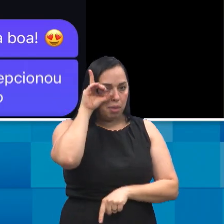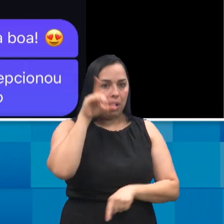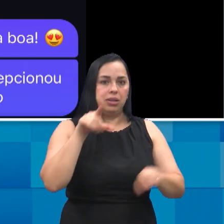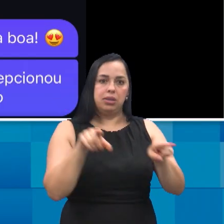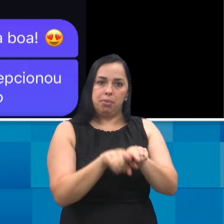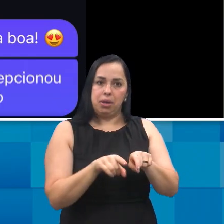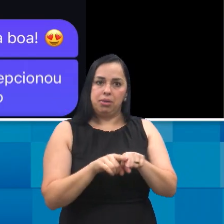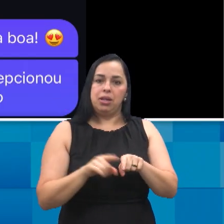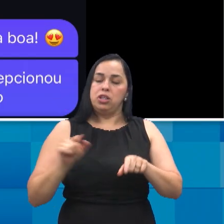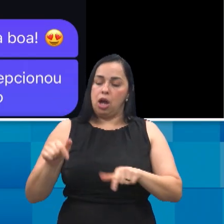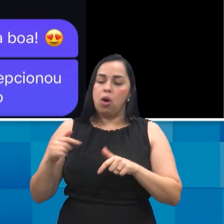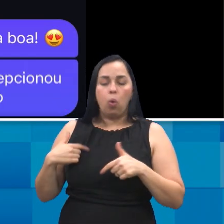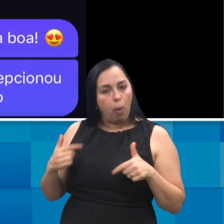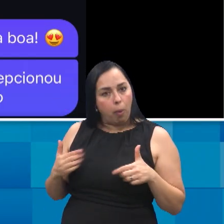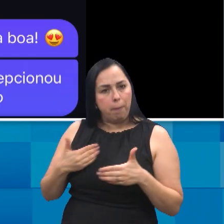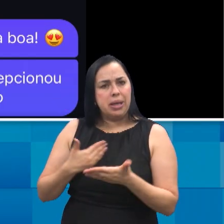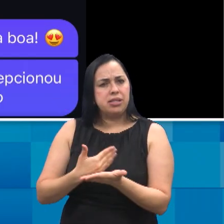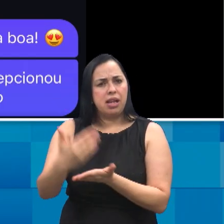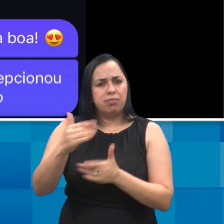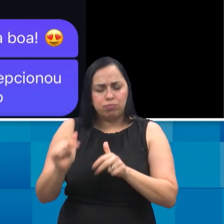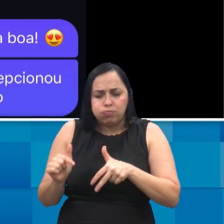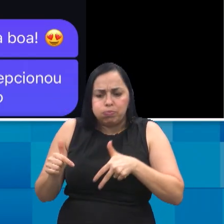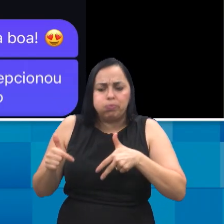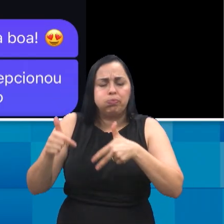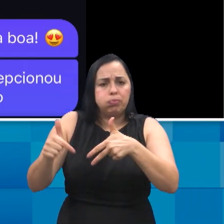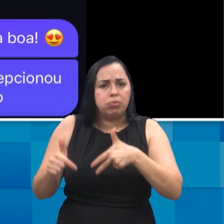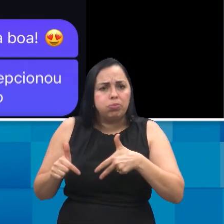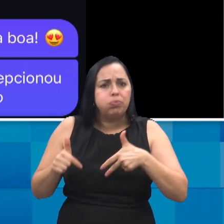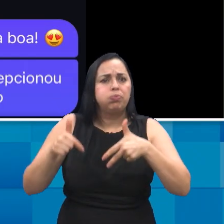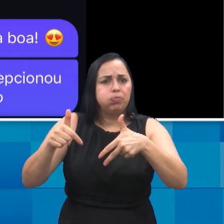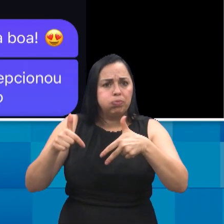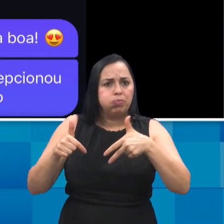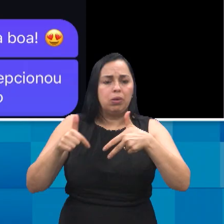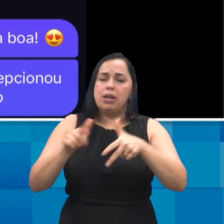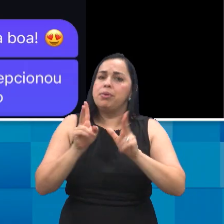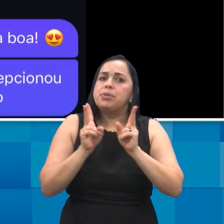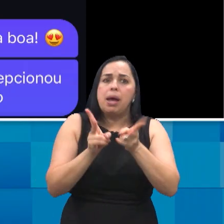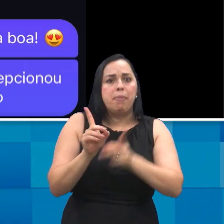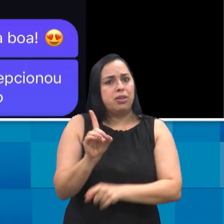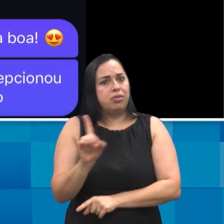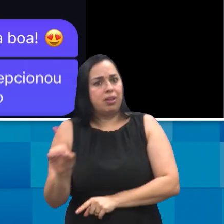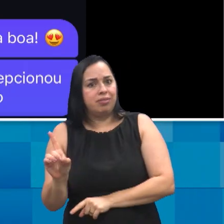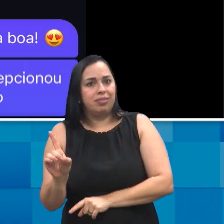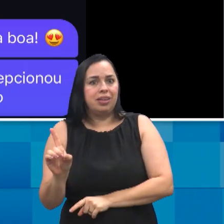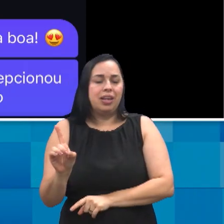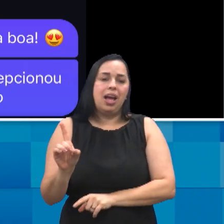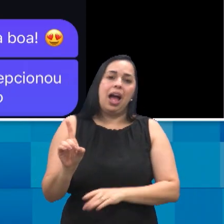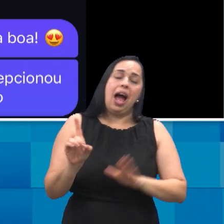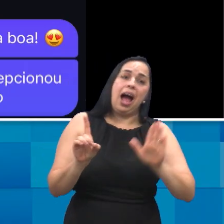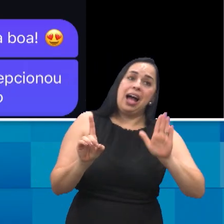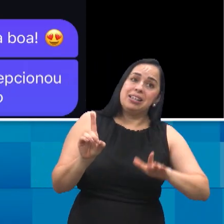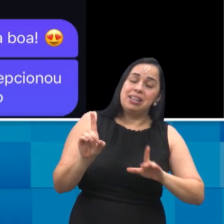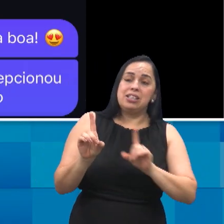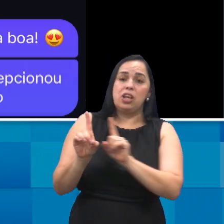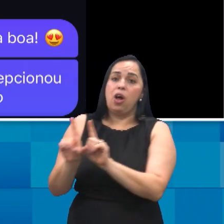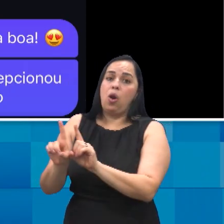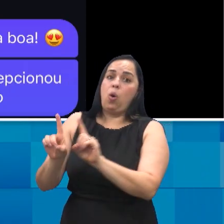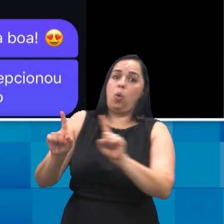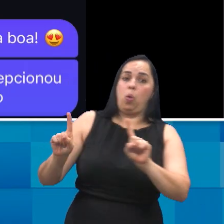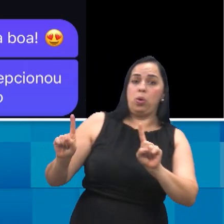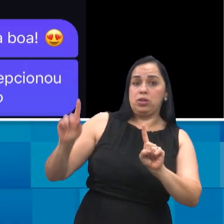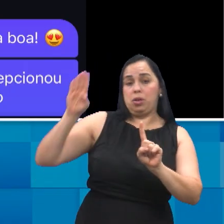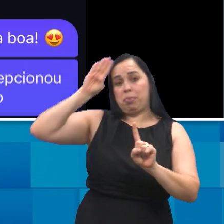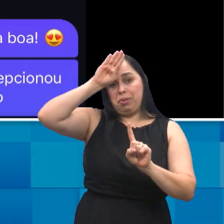fazer militância política de fato, eu sempre fui um cara de direita. Nem sempre estive ao lado do presidente Bolsonaro, por imaturidade,